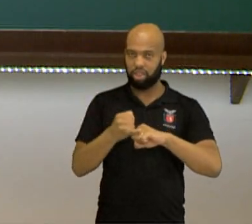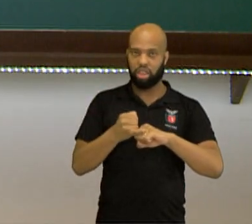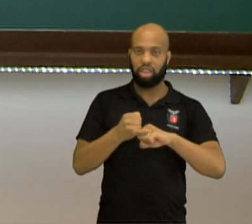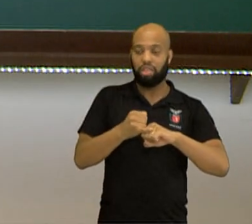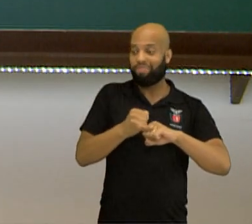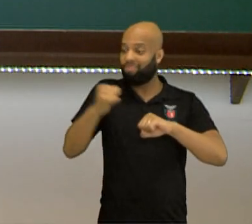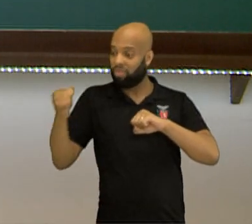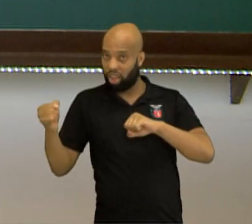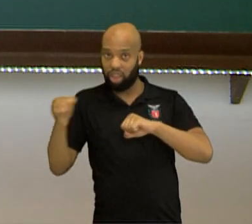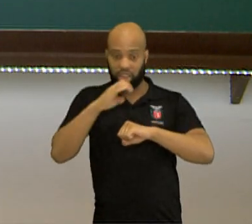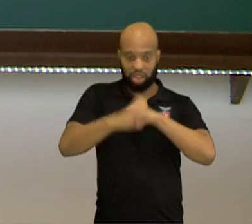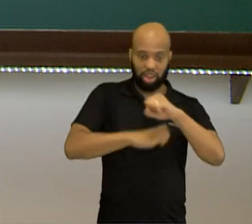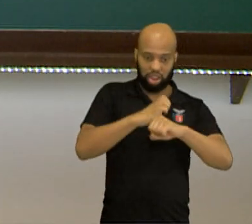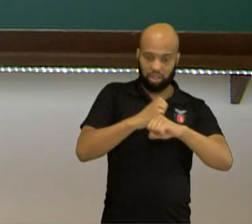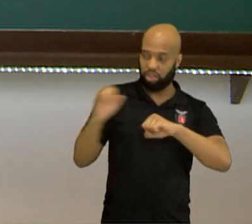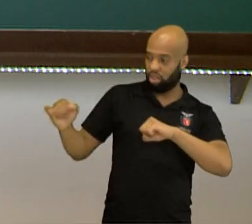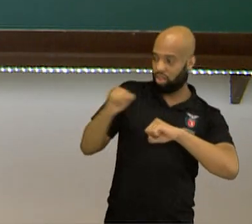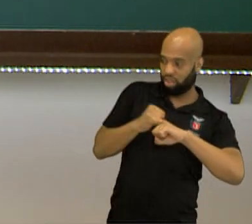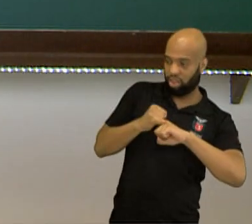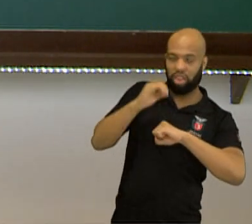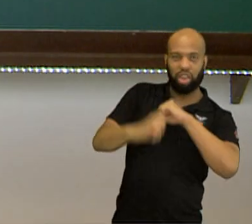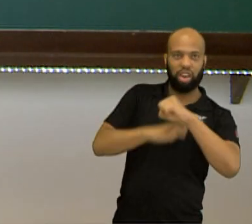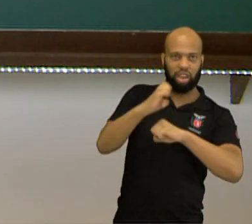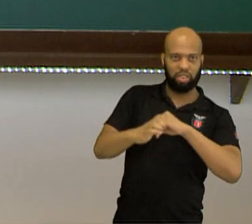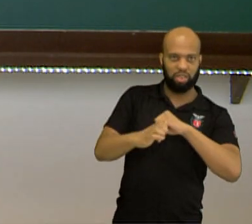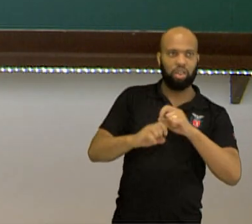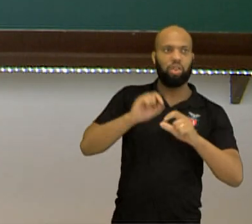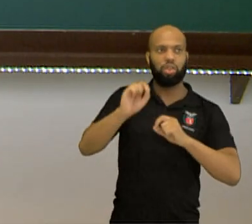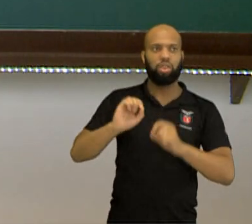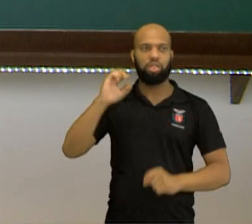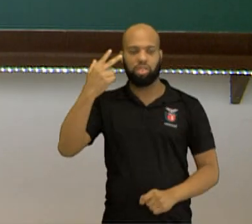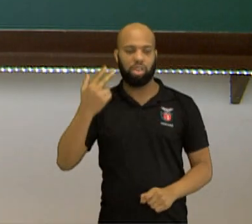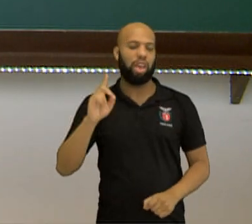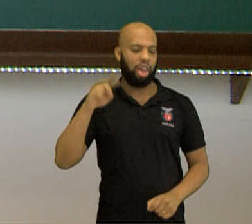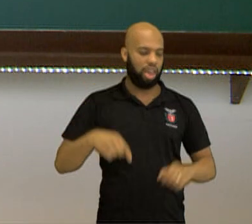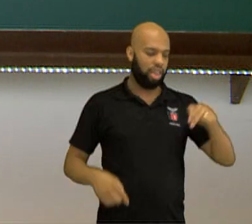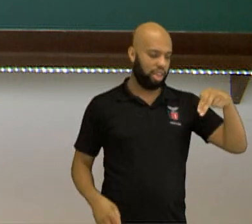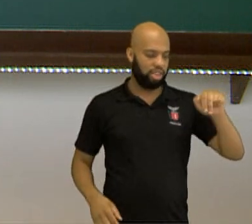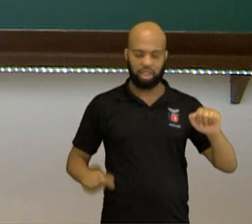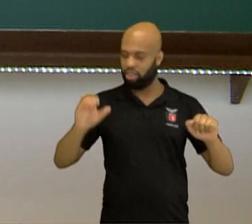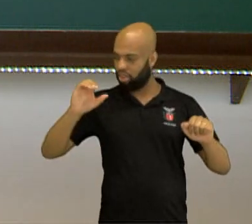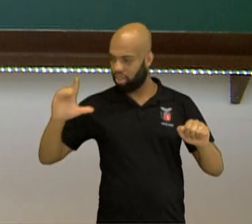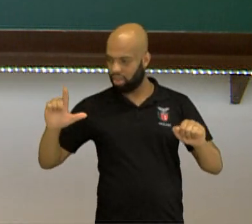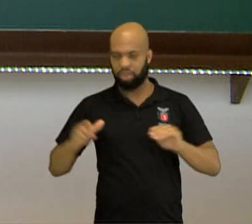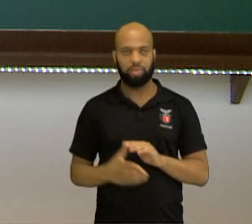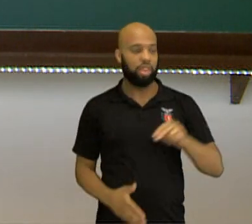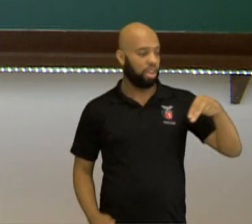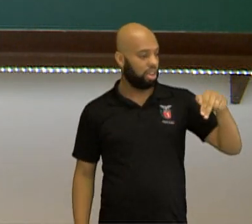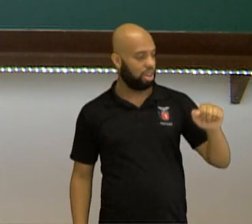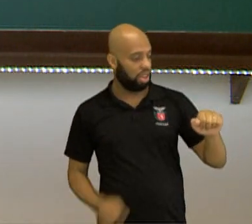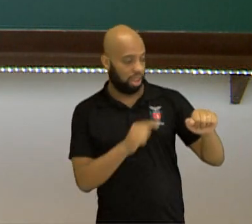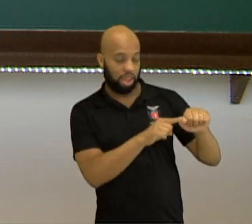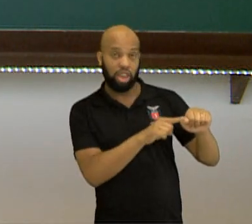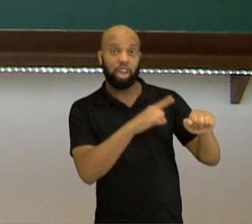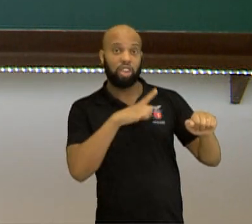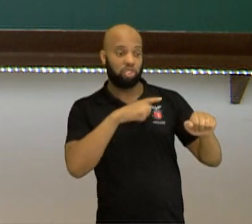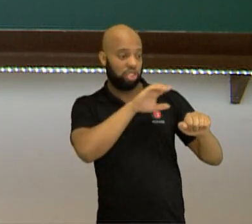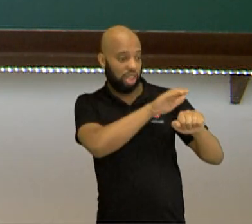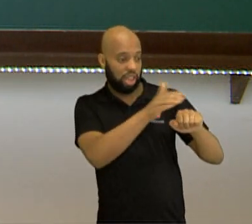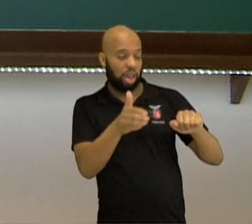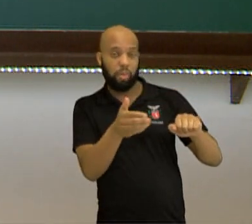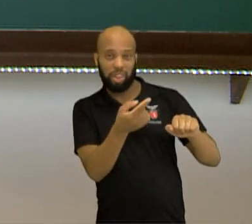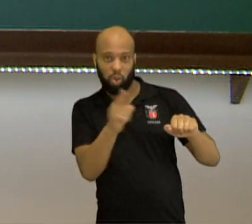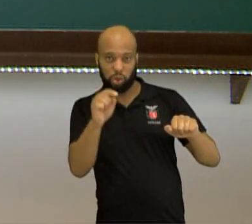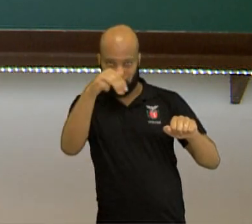doação e recebimento de elétrons, pois foi o que aconteceu entre sódio e o cloro. O sódio, ele tinha 1 elétron na última